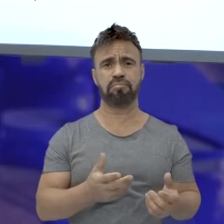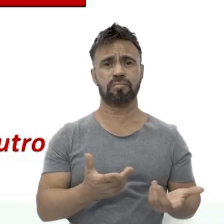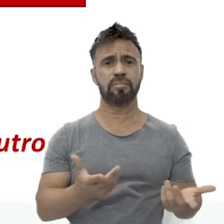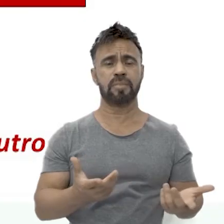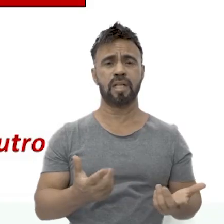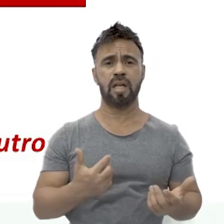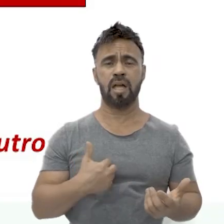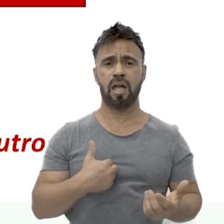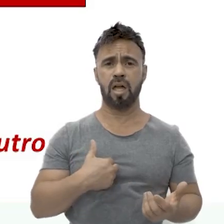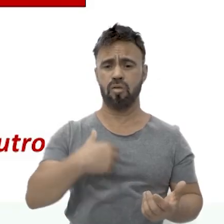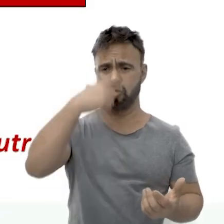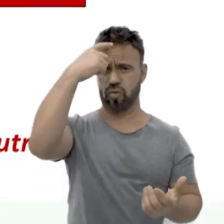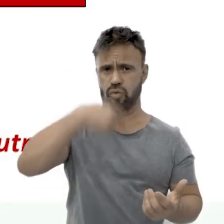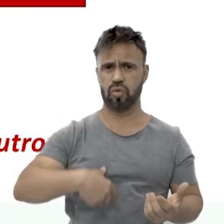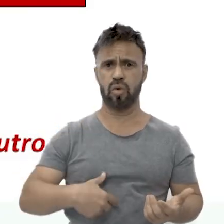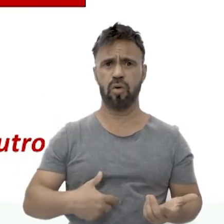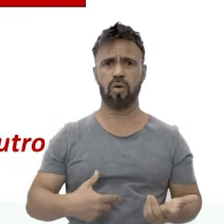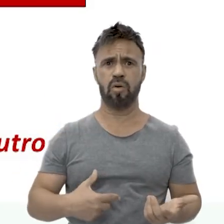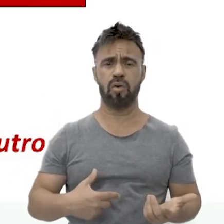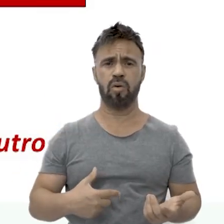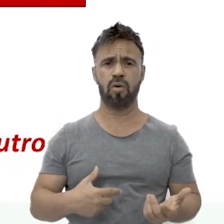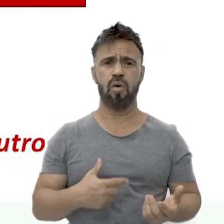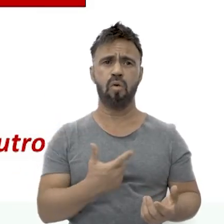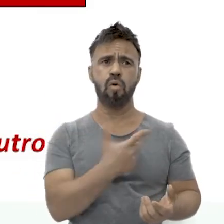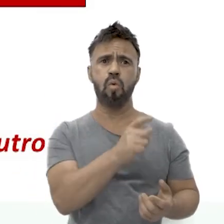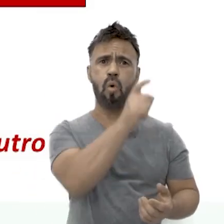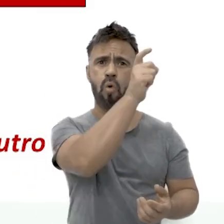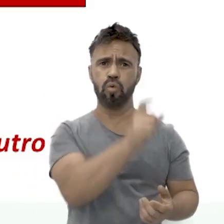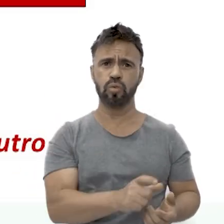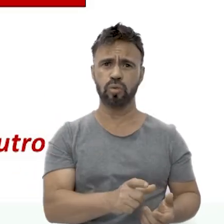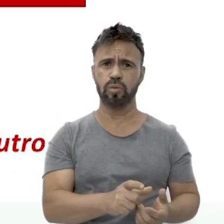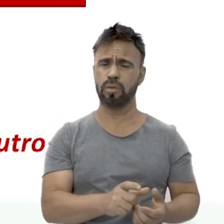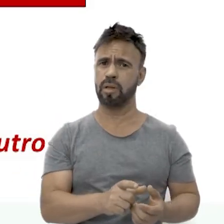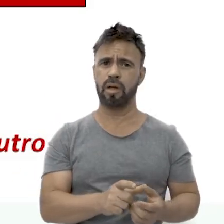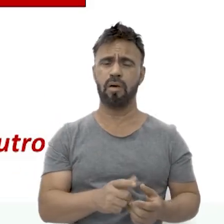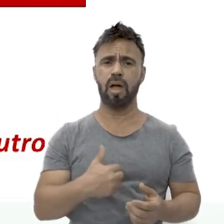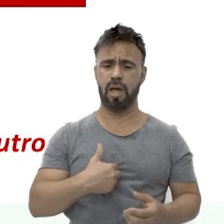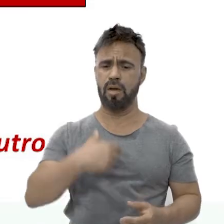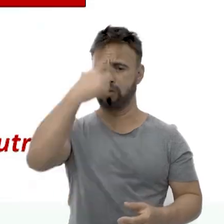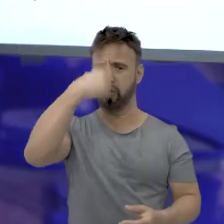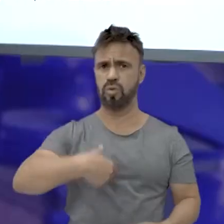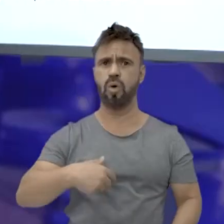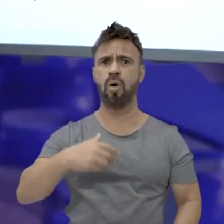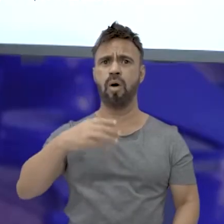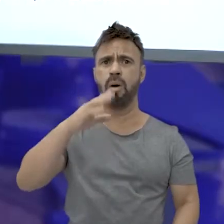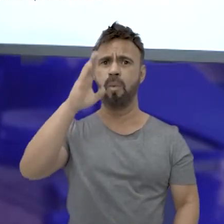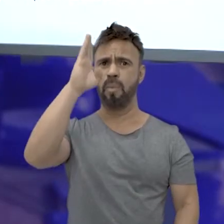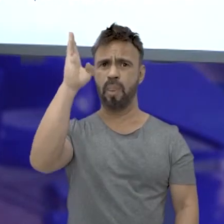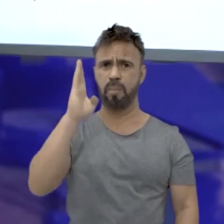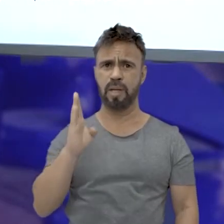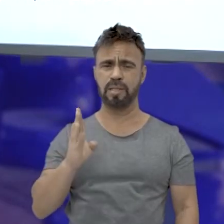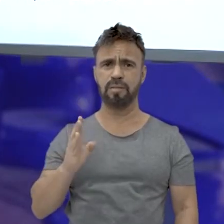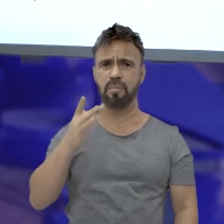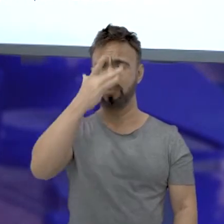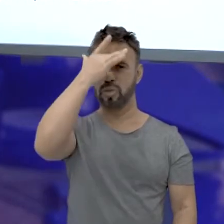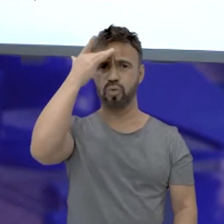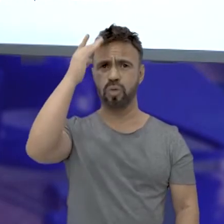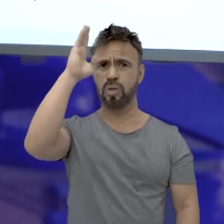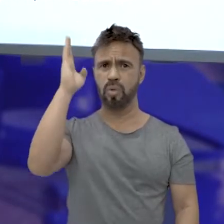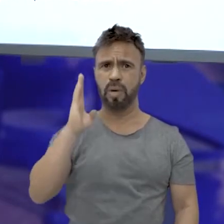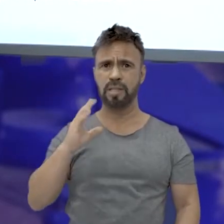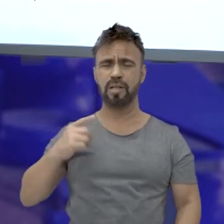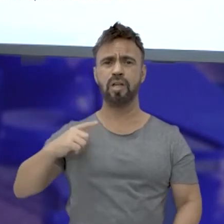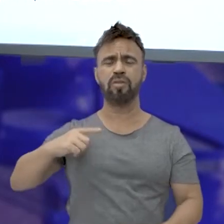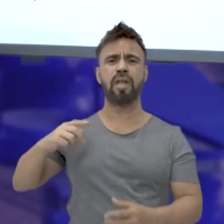não sou e não posso ser aquilo que o outro é. Se eu sou brasileiro, eu tenho uma carga cultural, uma